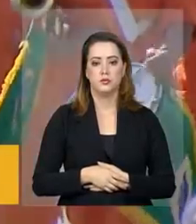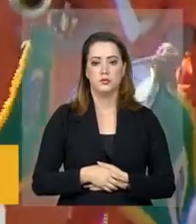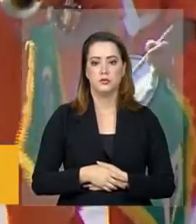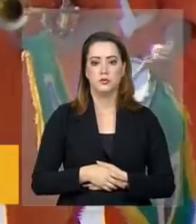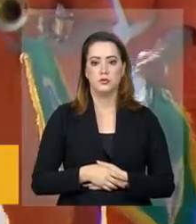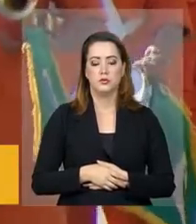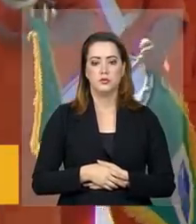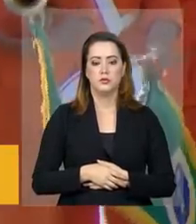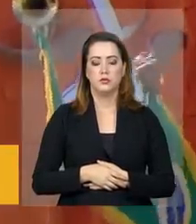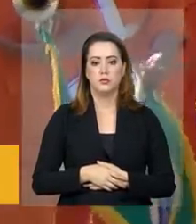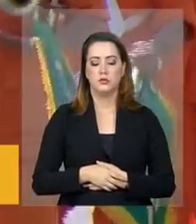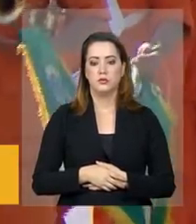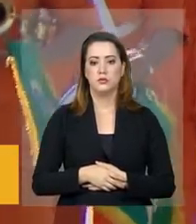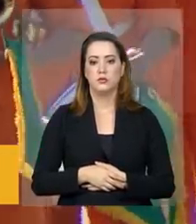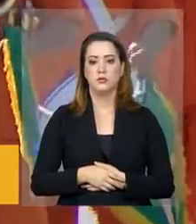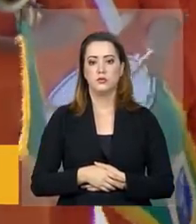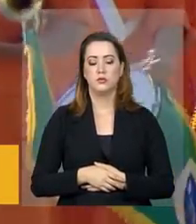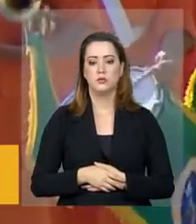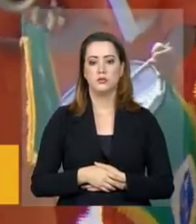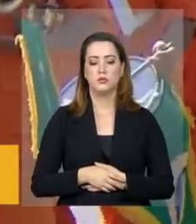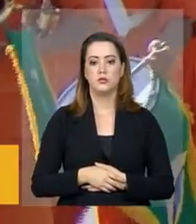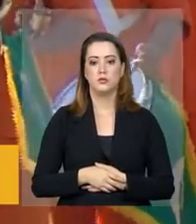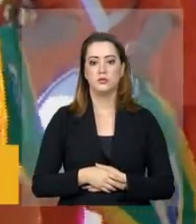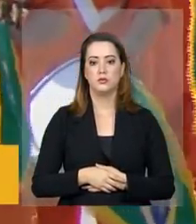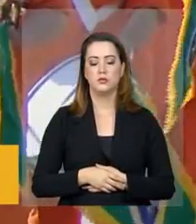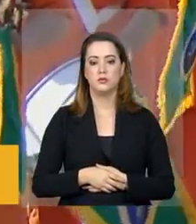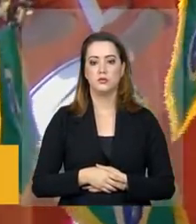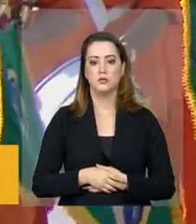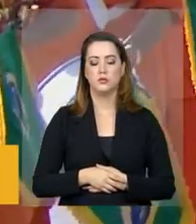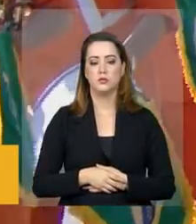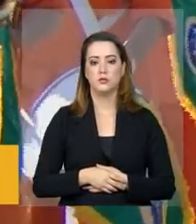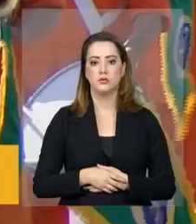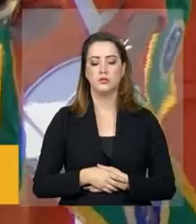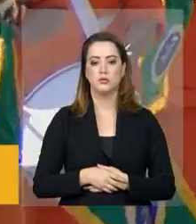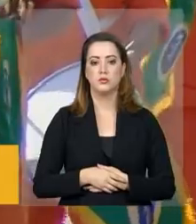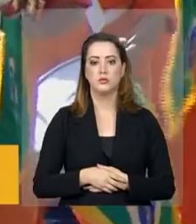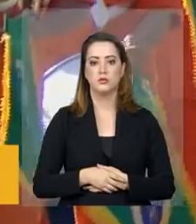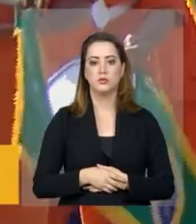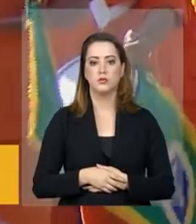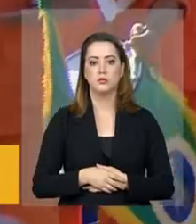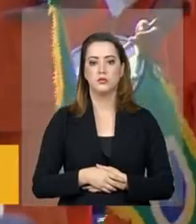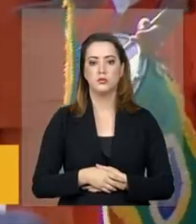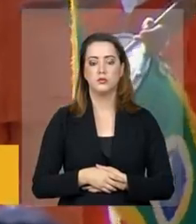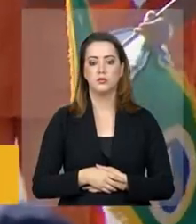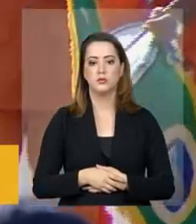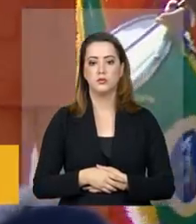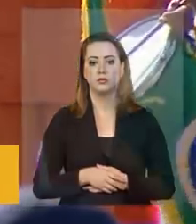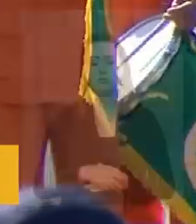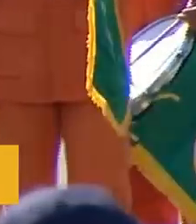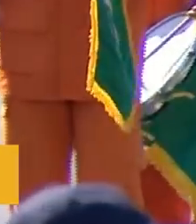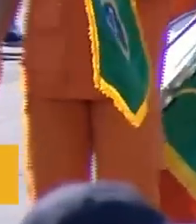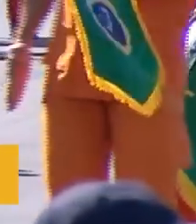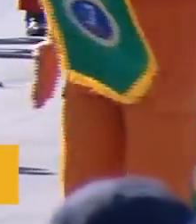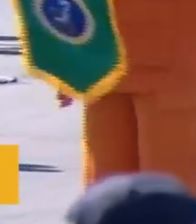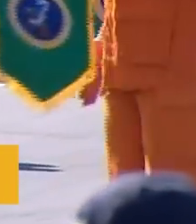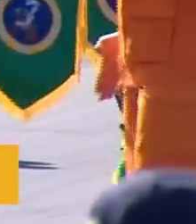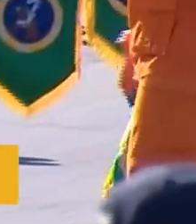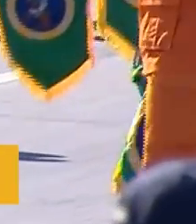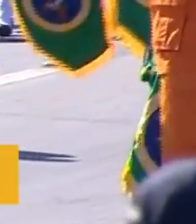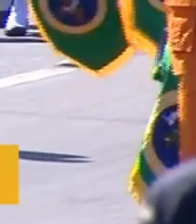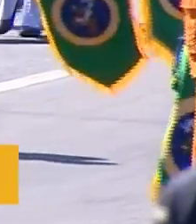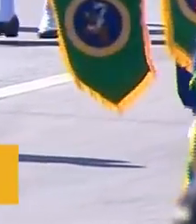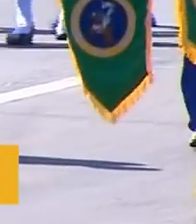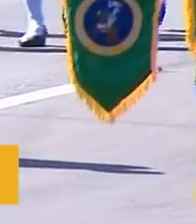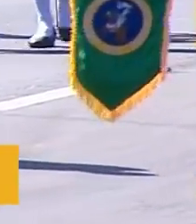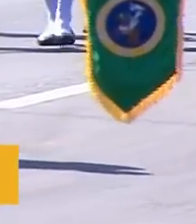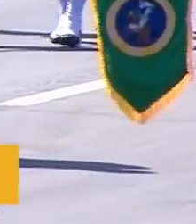do fogo simbólico. Então o ginasta Arthur Nori, medalha de bronze no solo, Ele que